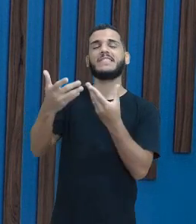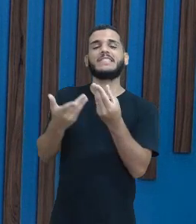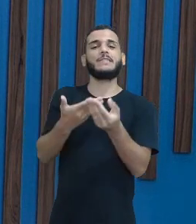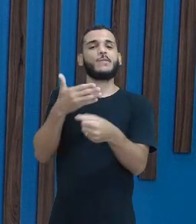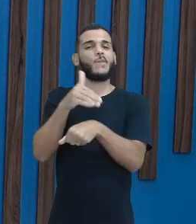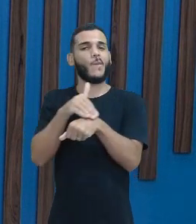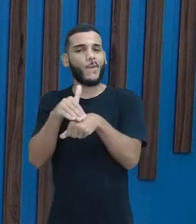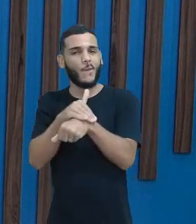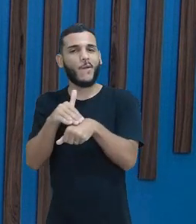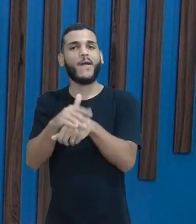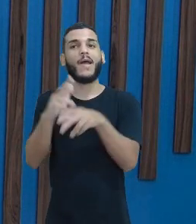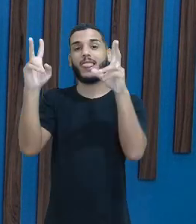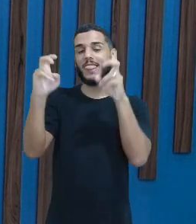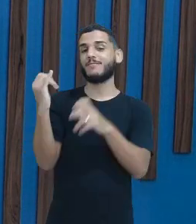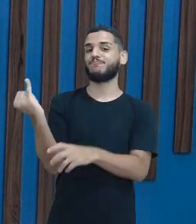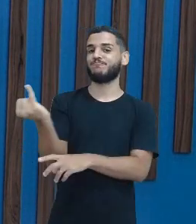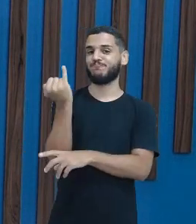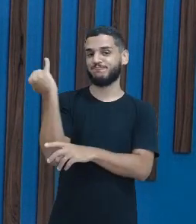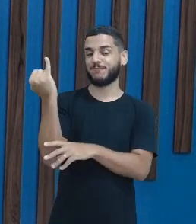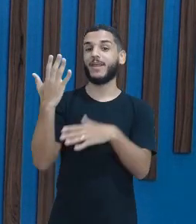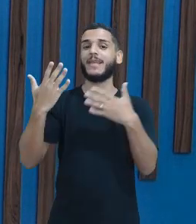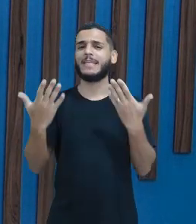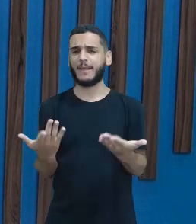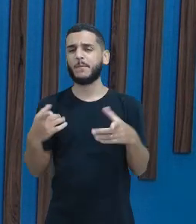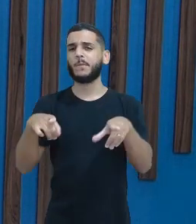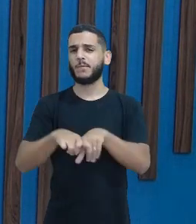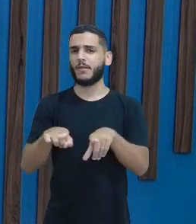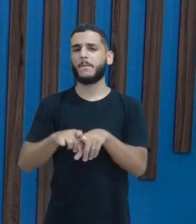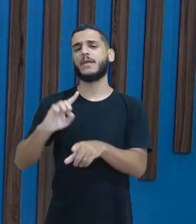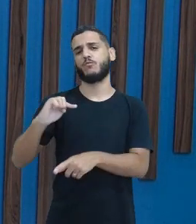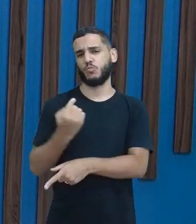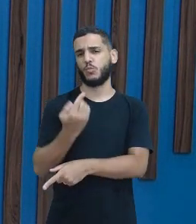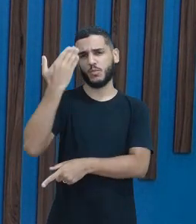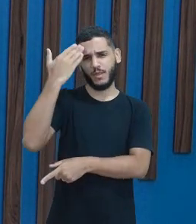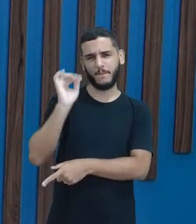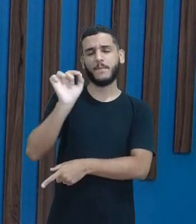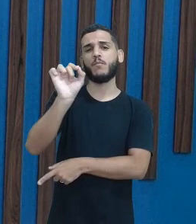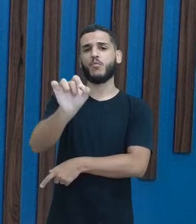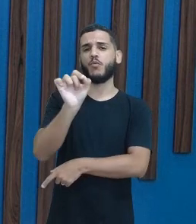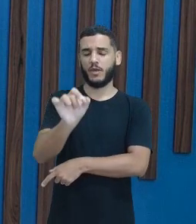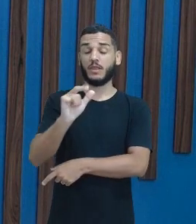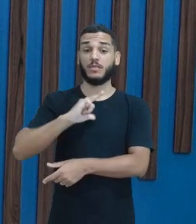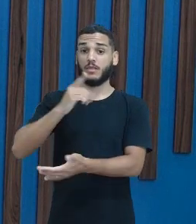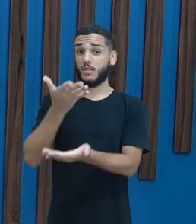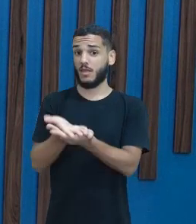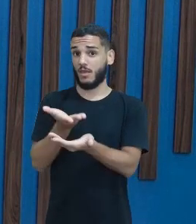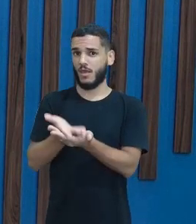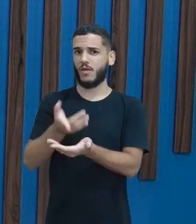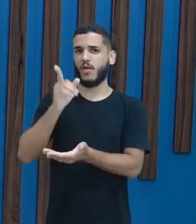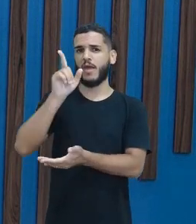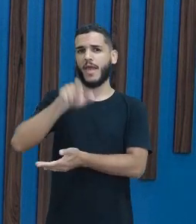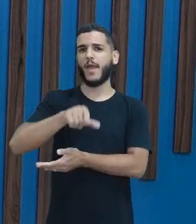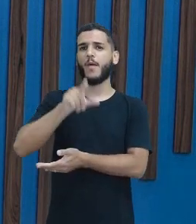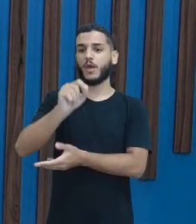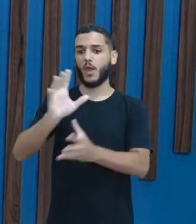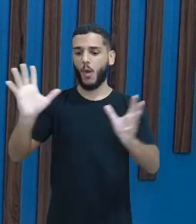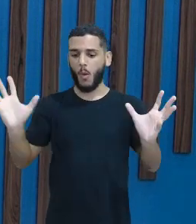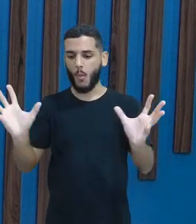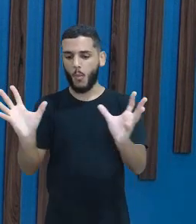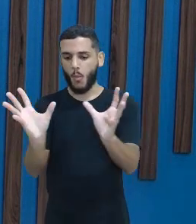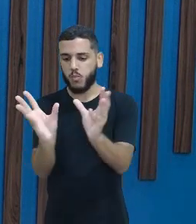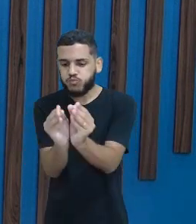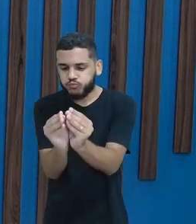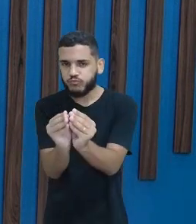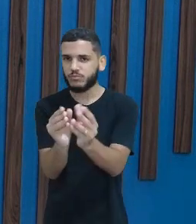temas importantes. Outra coisa que a gente costuma fazer aqui nas aulas é um combo. Isso,